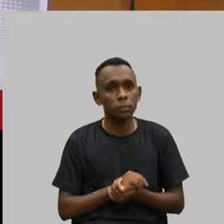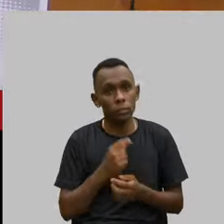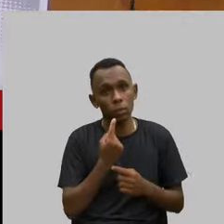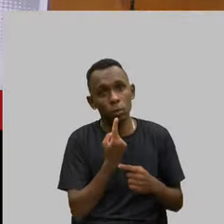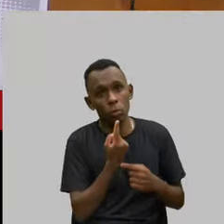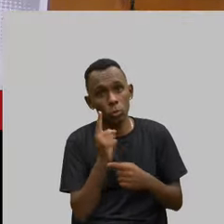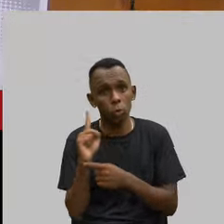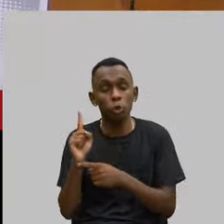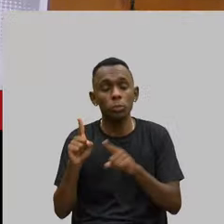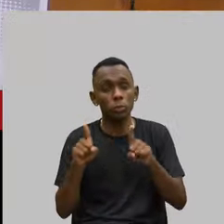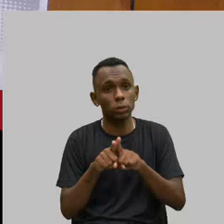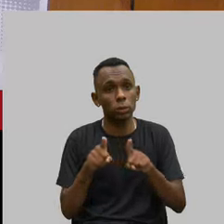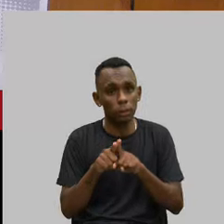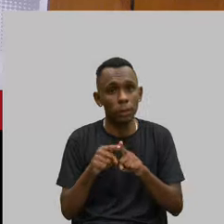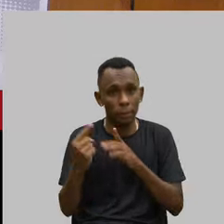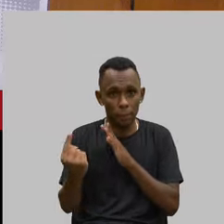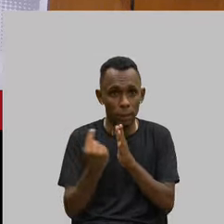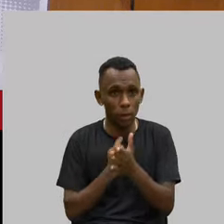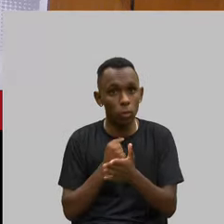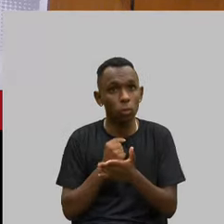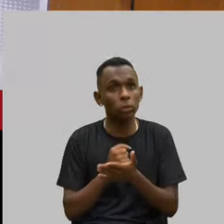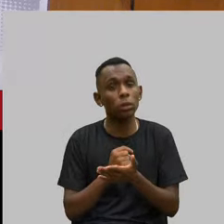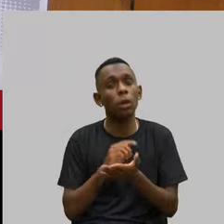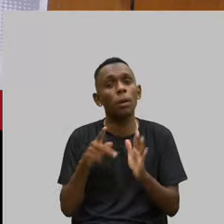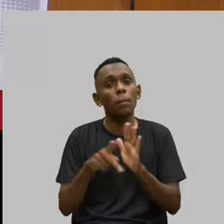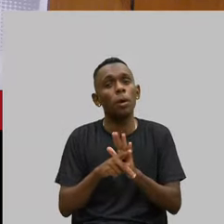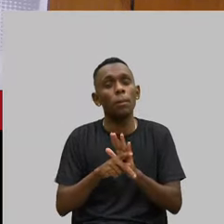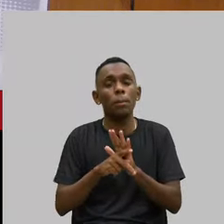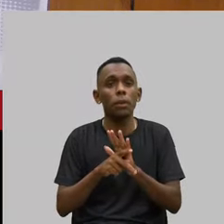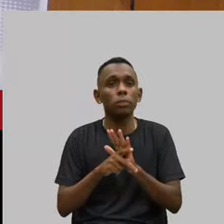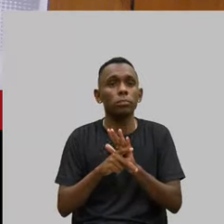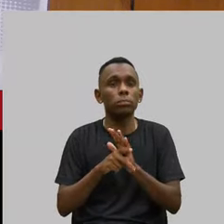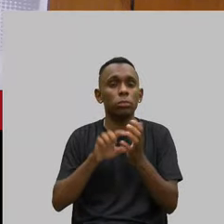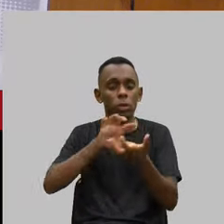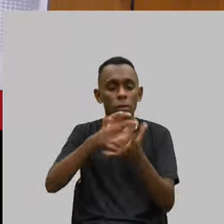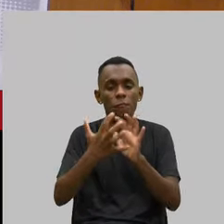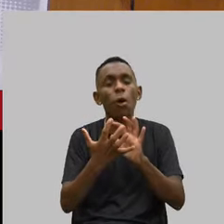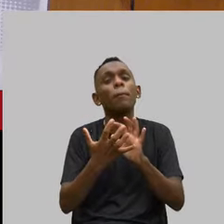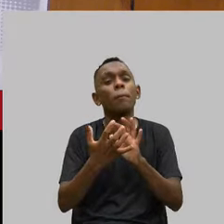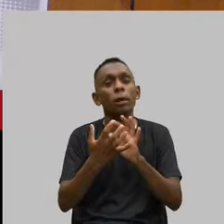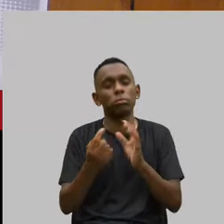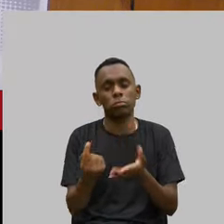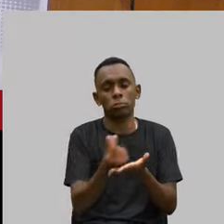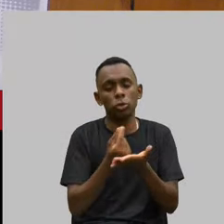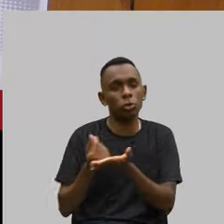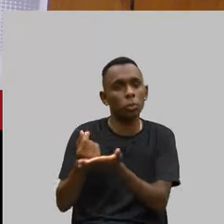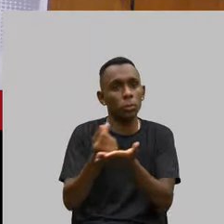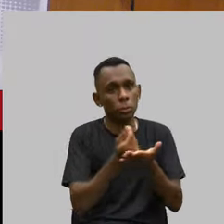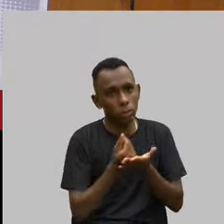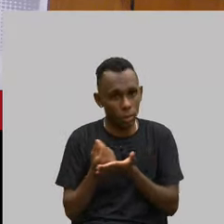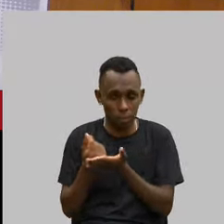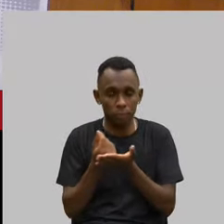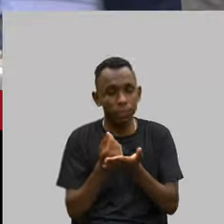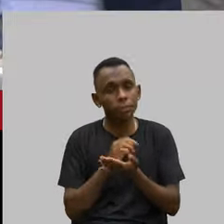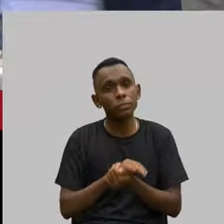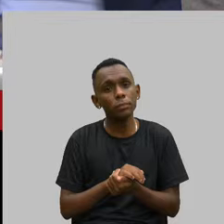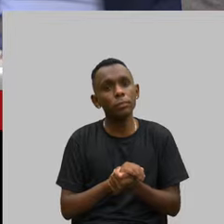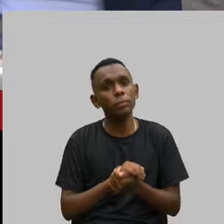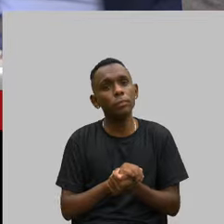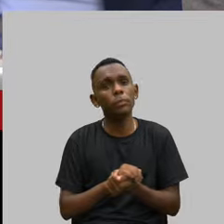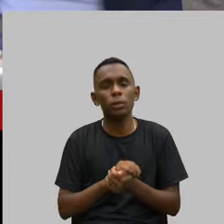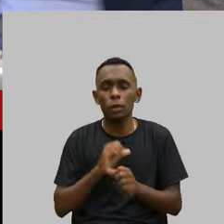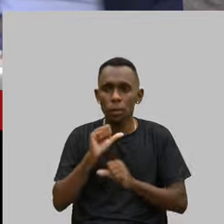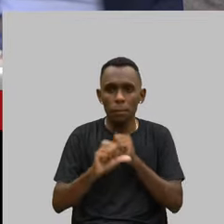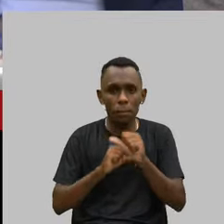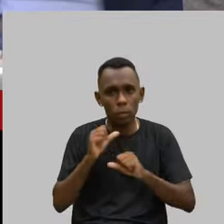guardei aqui foi que eu anotei foi a questão da reforma tributária Deputado eh realmente a reforma tributária ela muda tudo